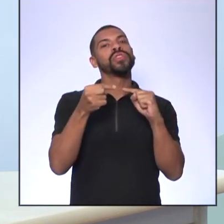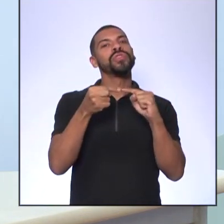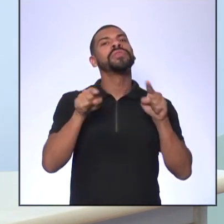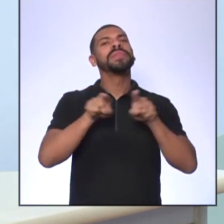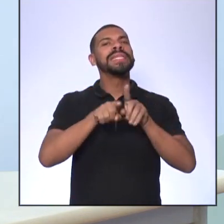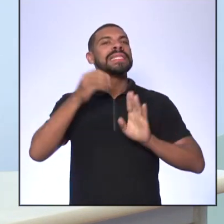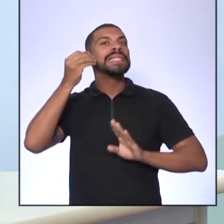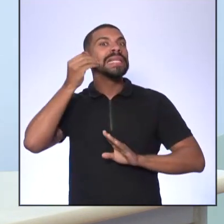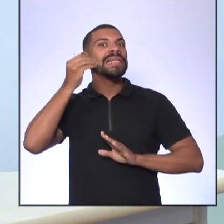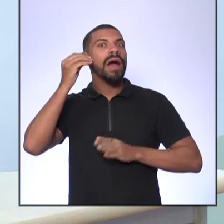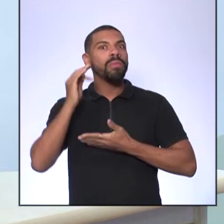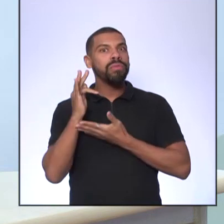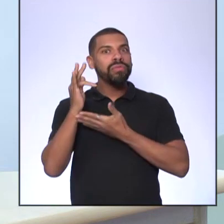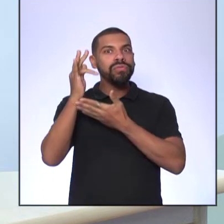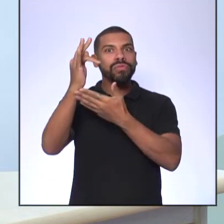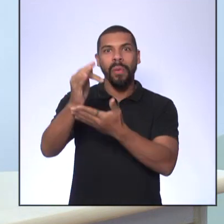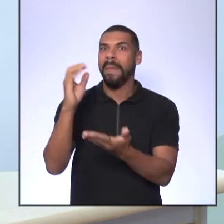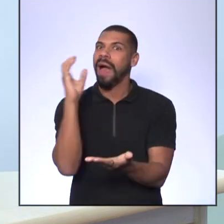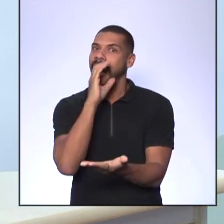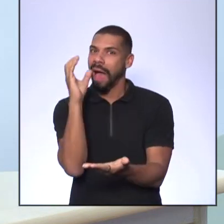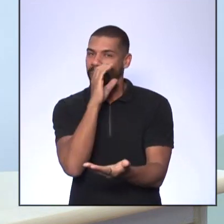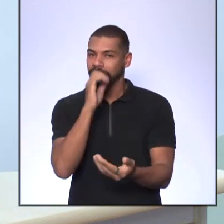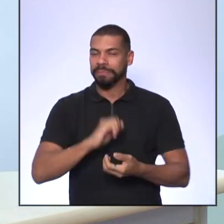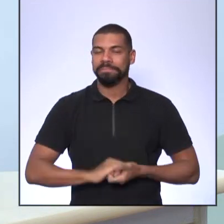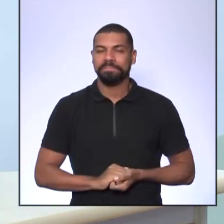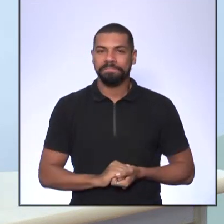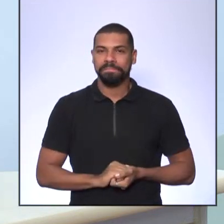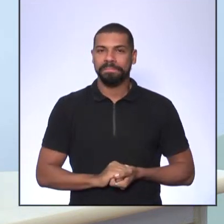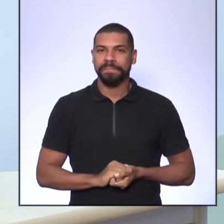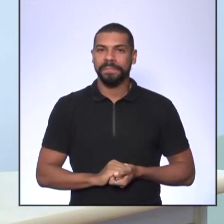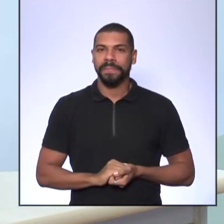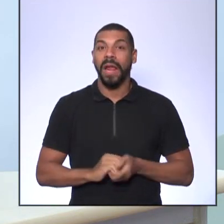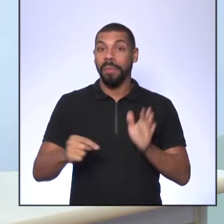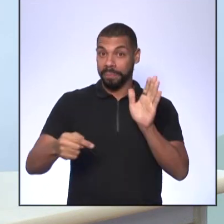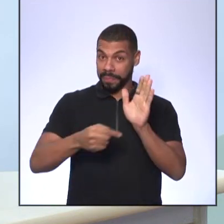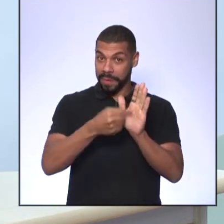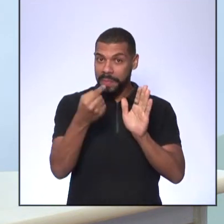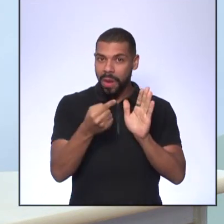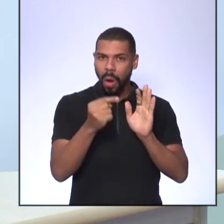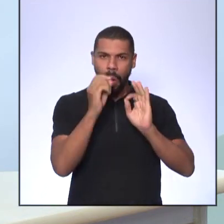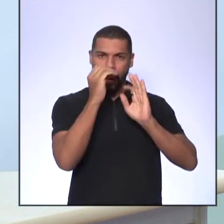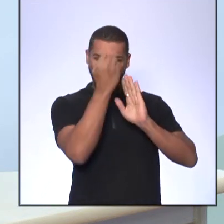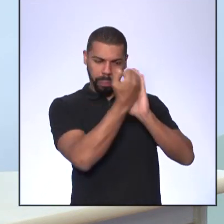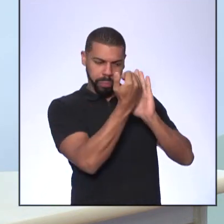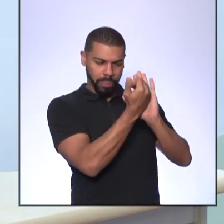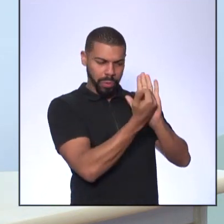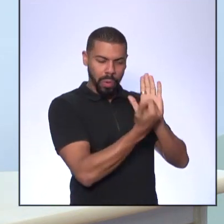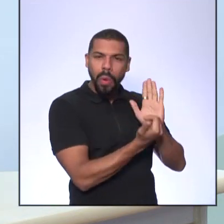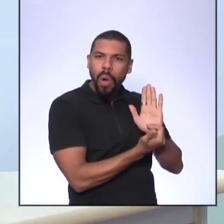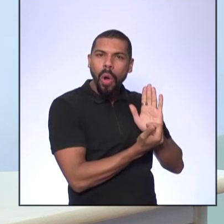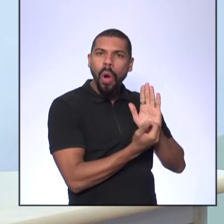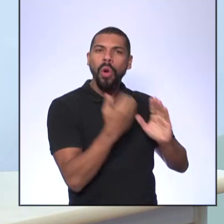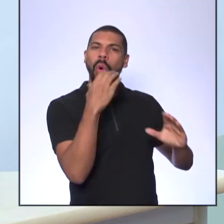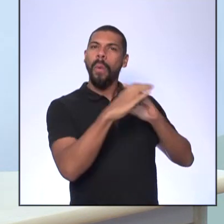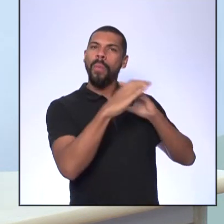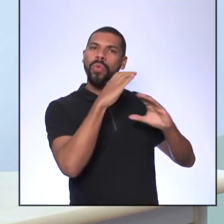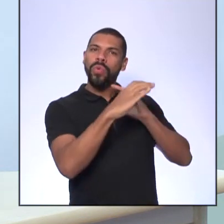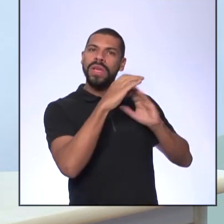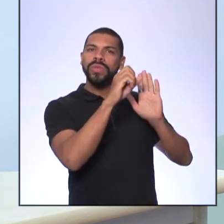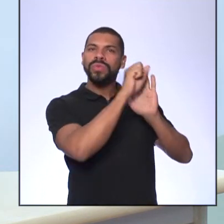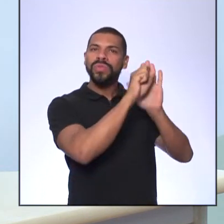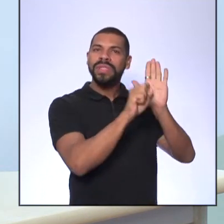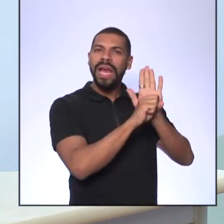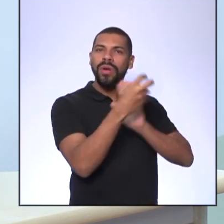tentar alcançá-los, né, o mais próximo possível. Então, teremos primeiro uma problematização, falando dessa comunicação no século